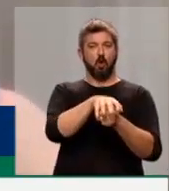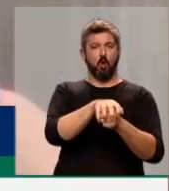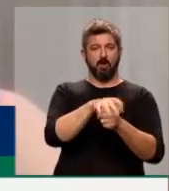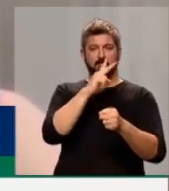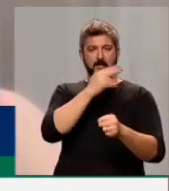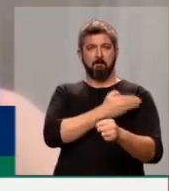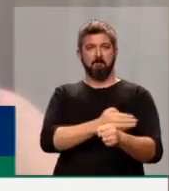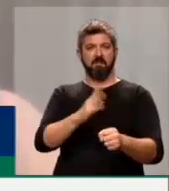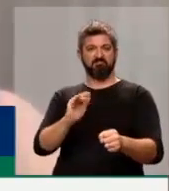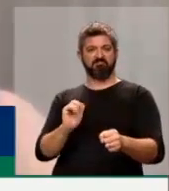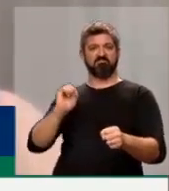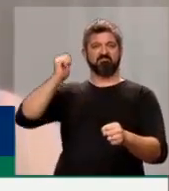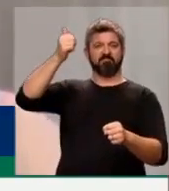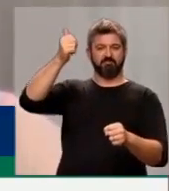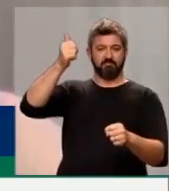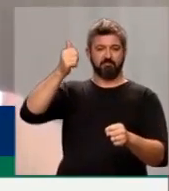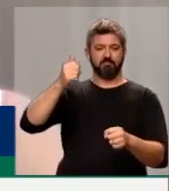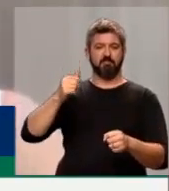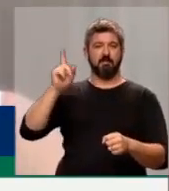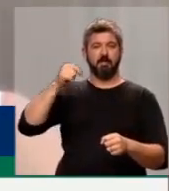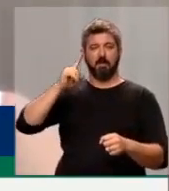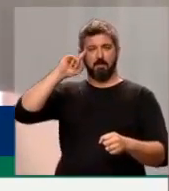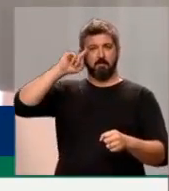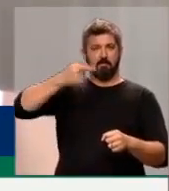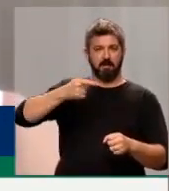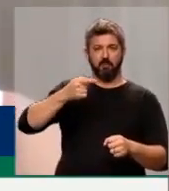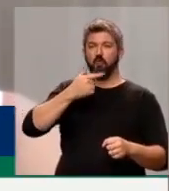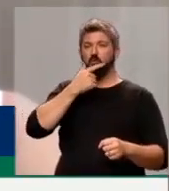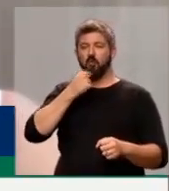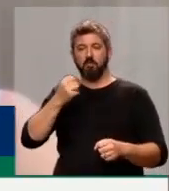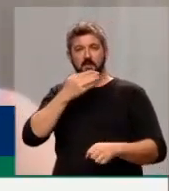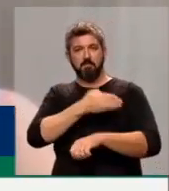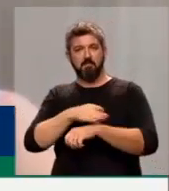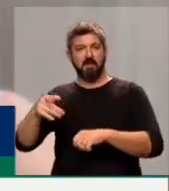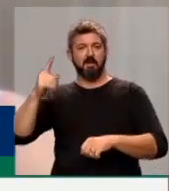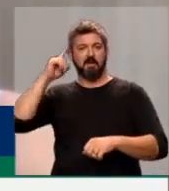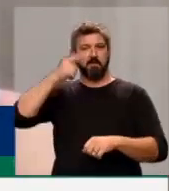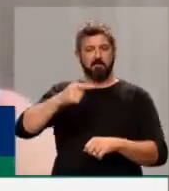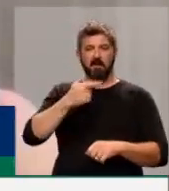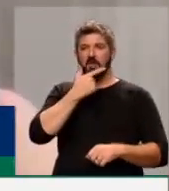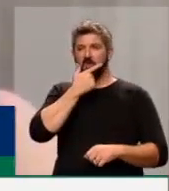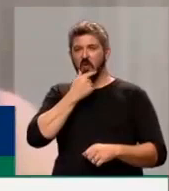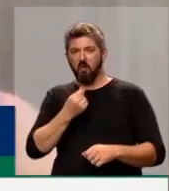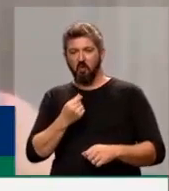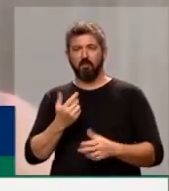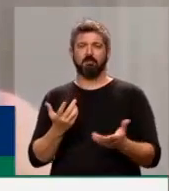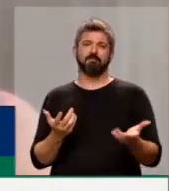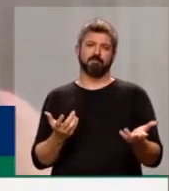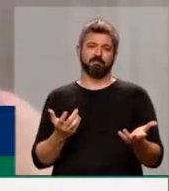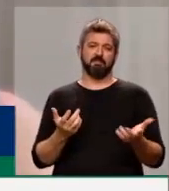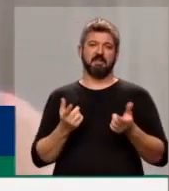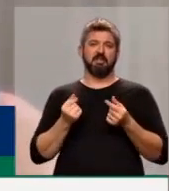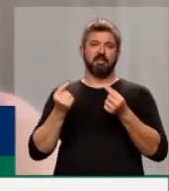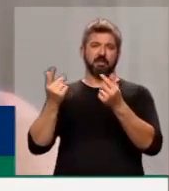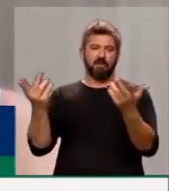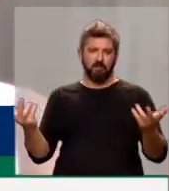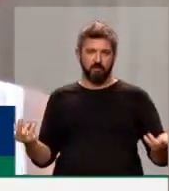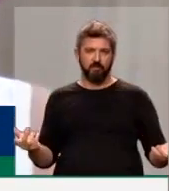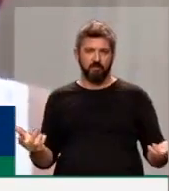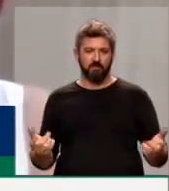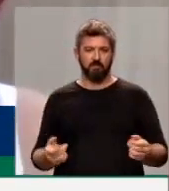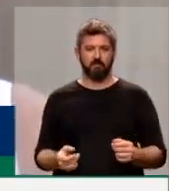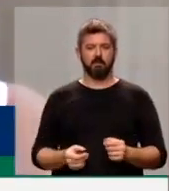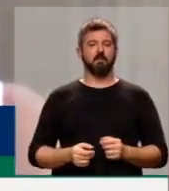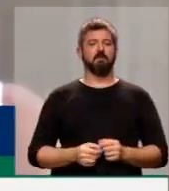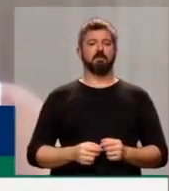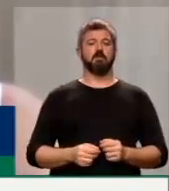um espaço mandado e conduzido por colonizadores, machos, brancos, ricos,